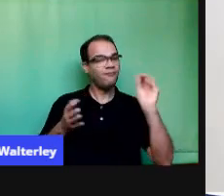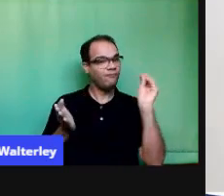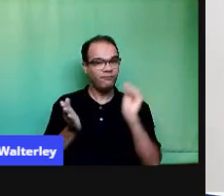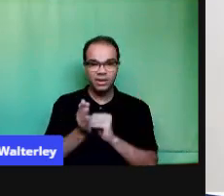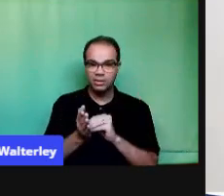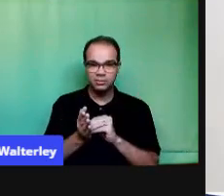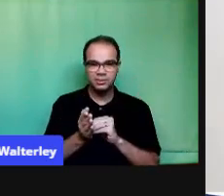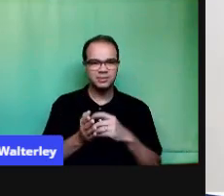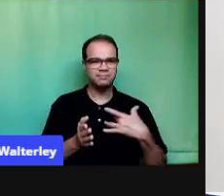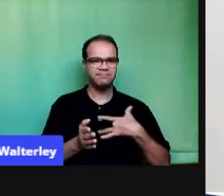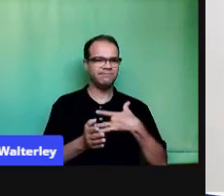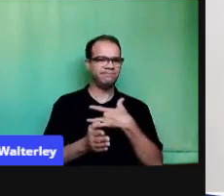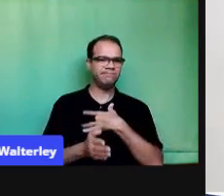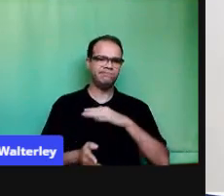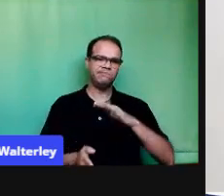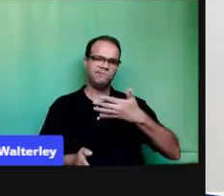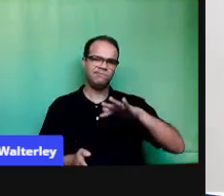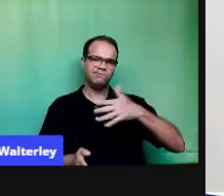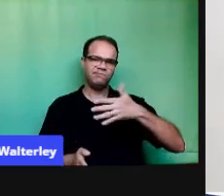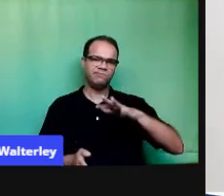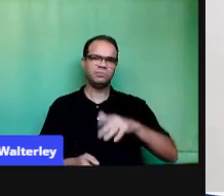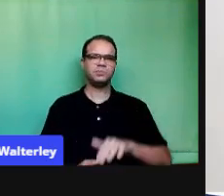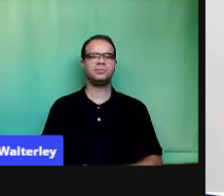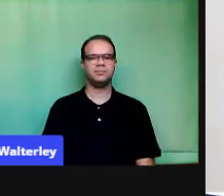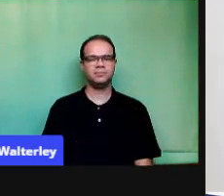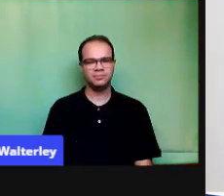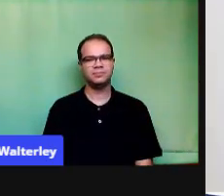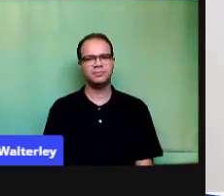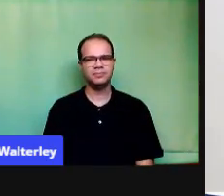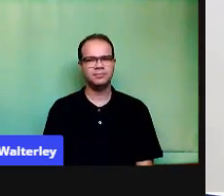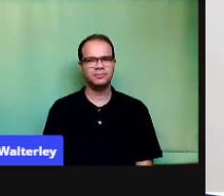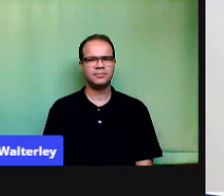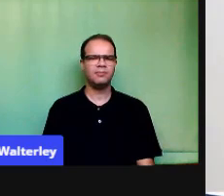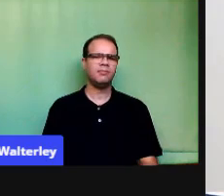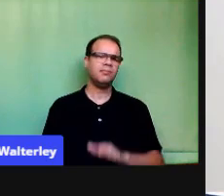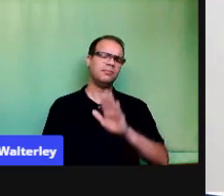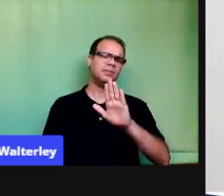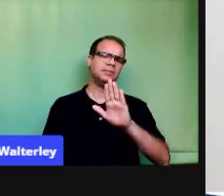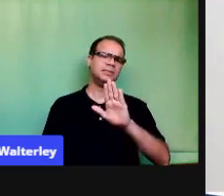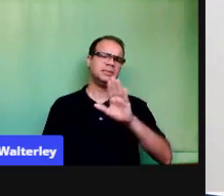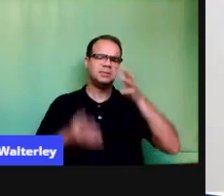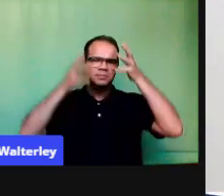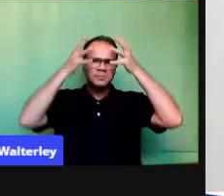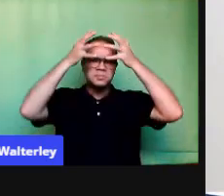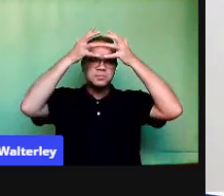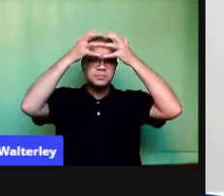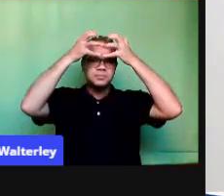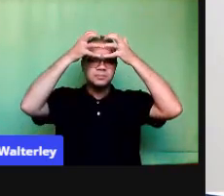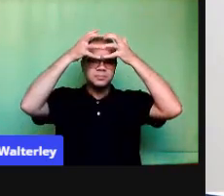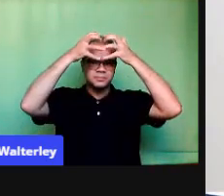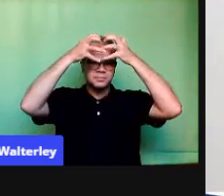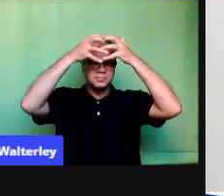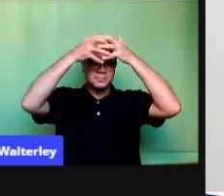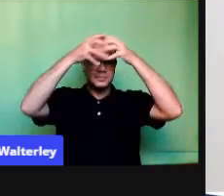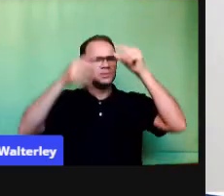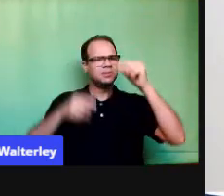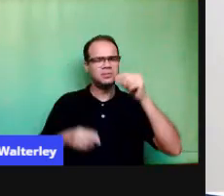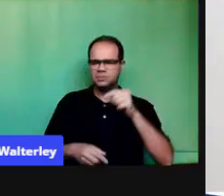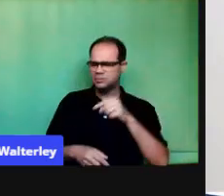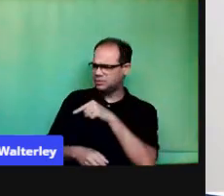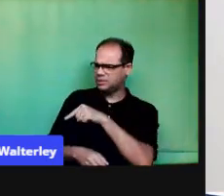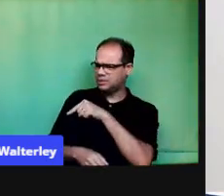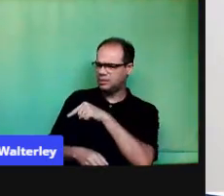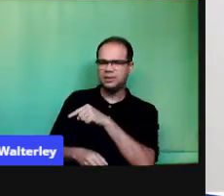de saúde. E é bastante difícil da gente avaliar, né, o que é uma saúde mental e o que é uma saúde física nos animais.